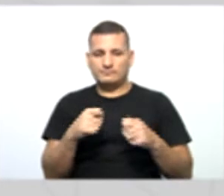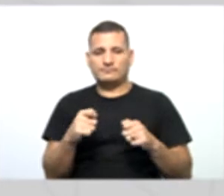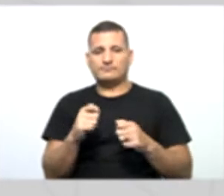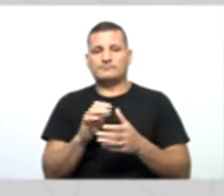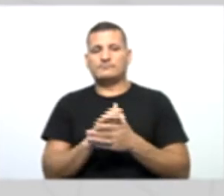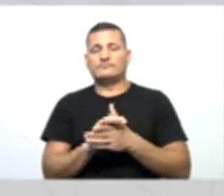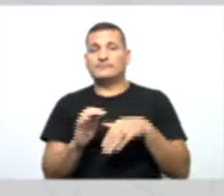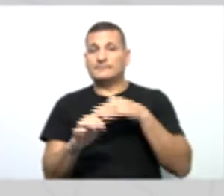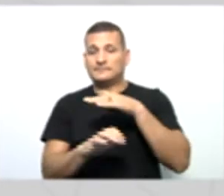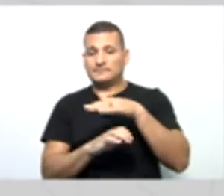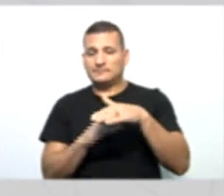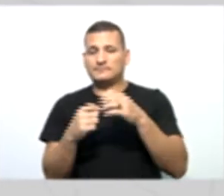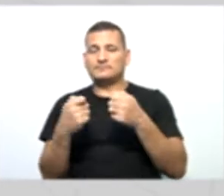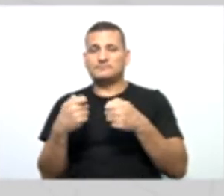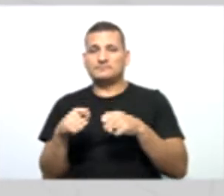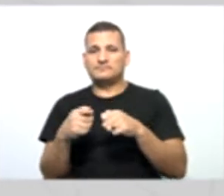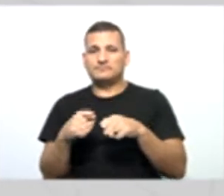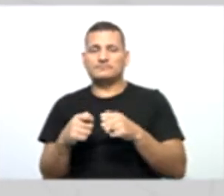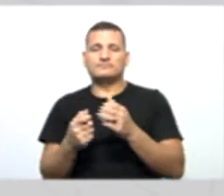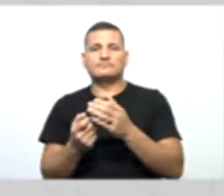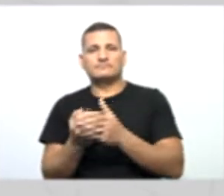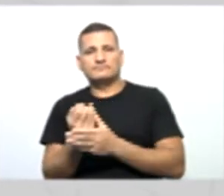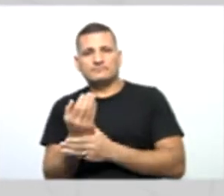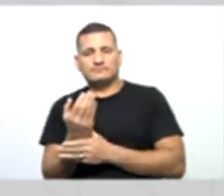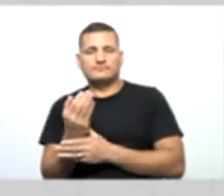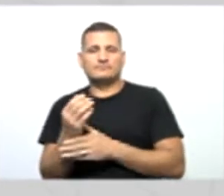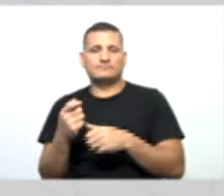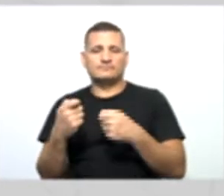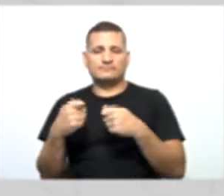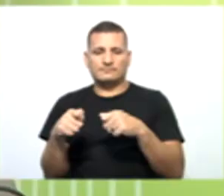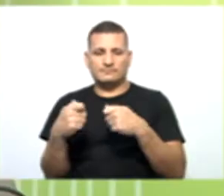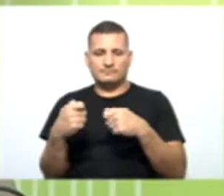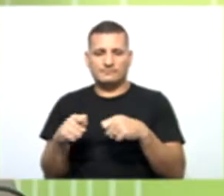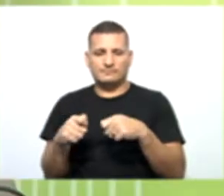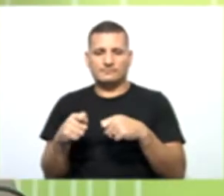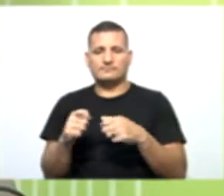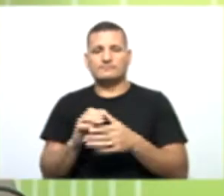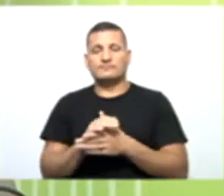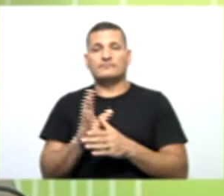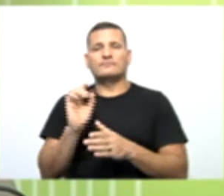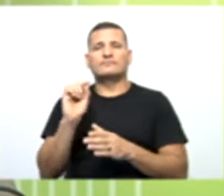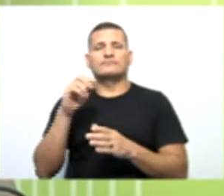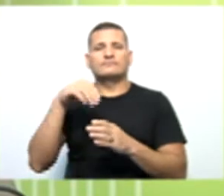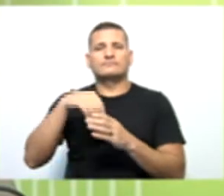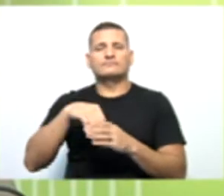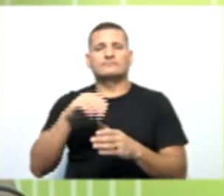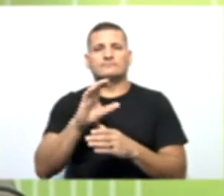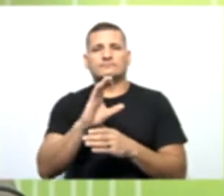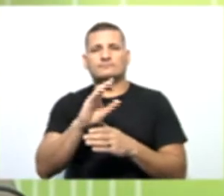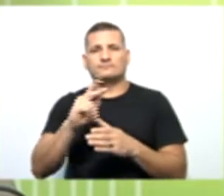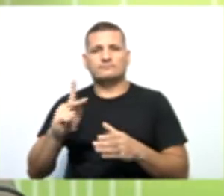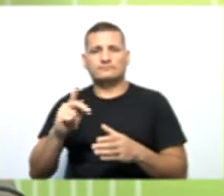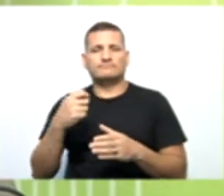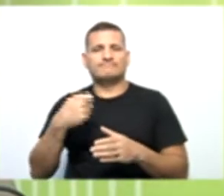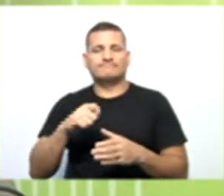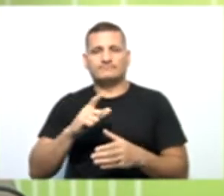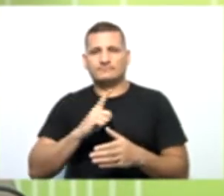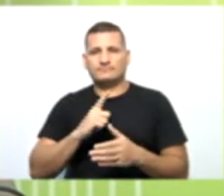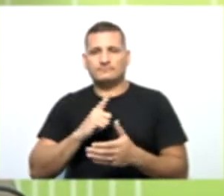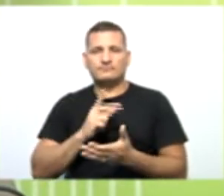produtiva e eu preciso do quê, gente? Algo que dentro da cooperativa deve haver